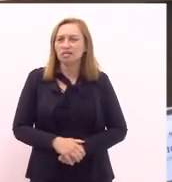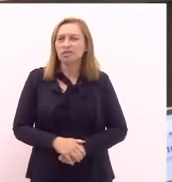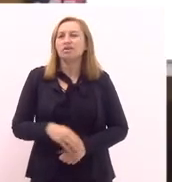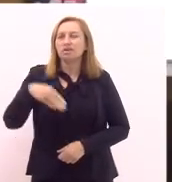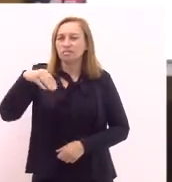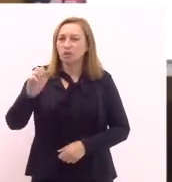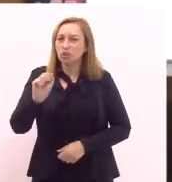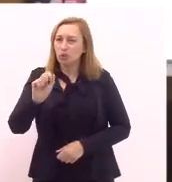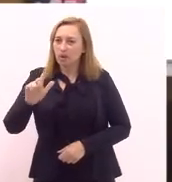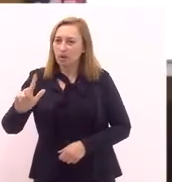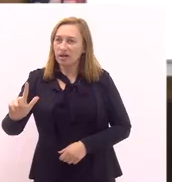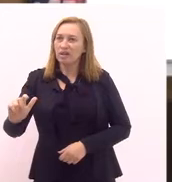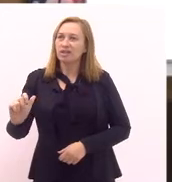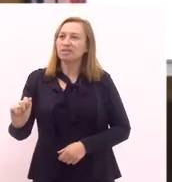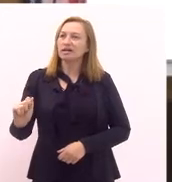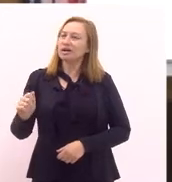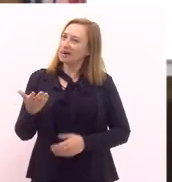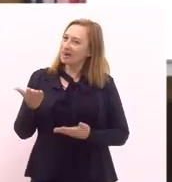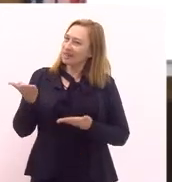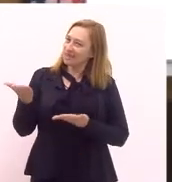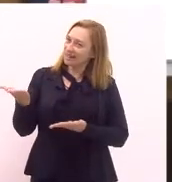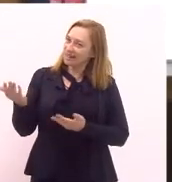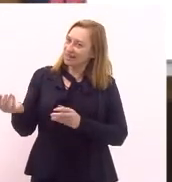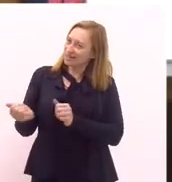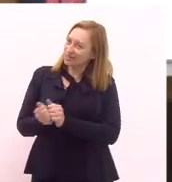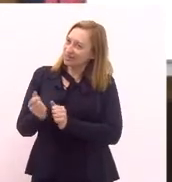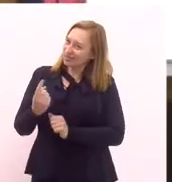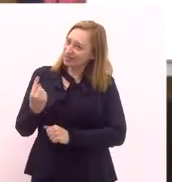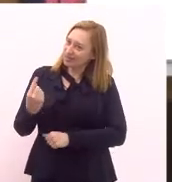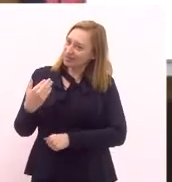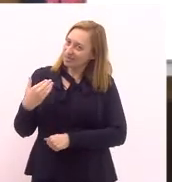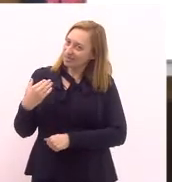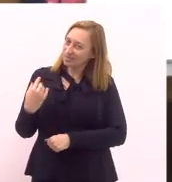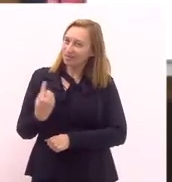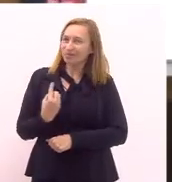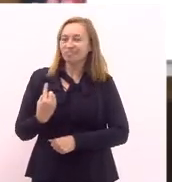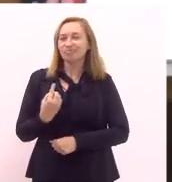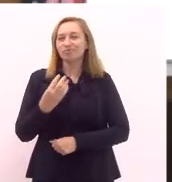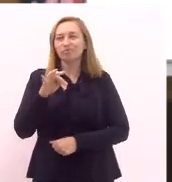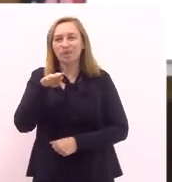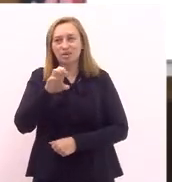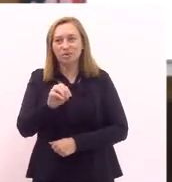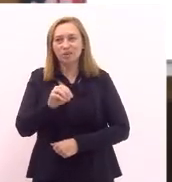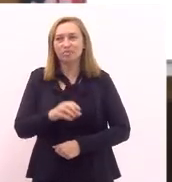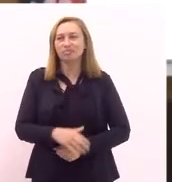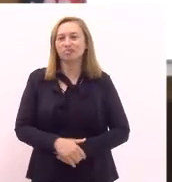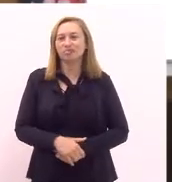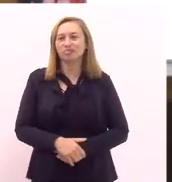Manuela que presente viu né e o Bento